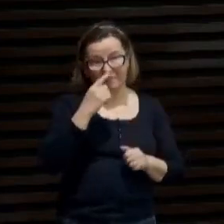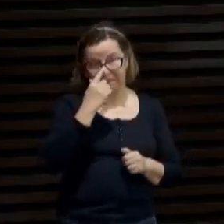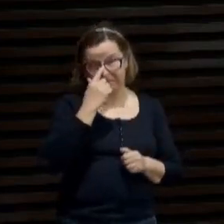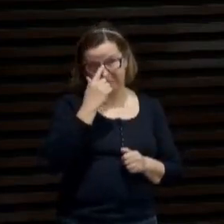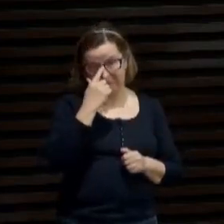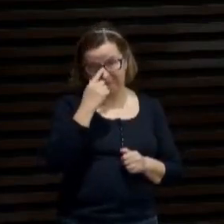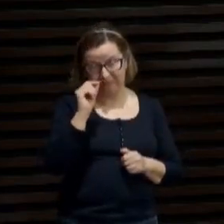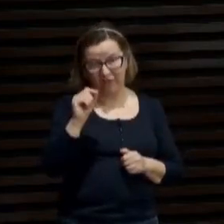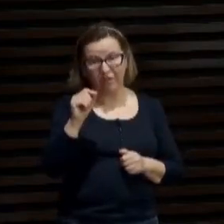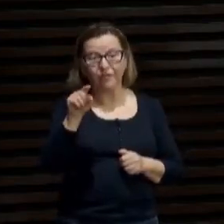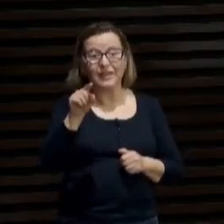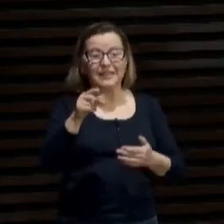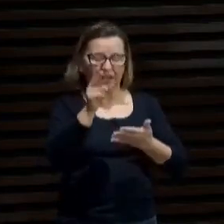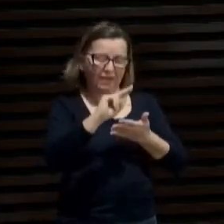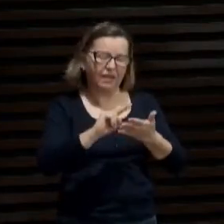O que você lê?